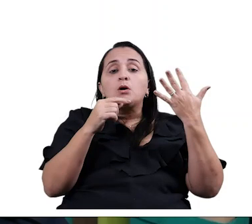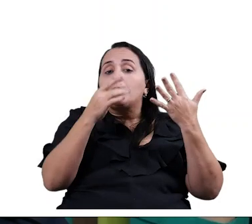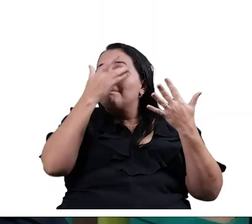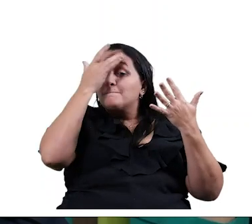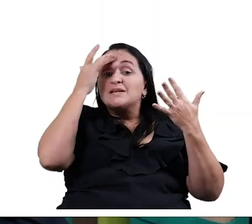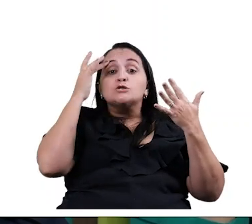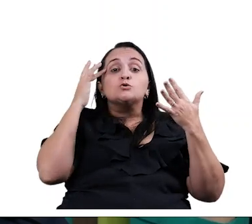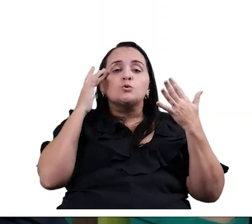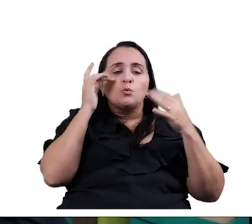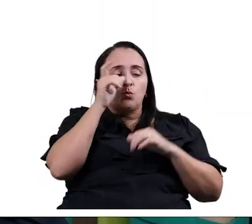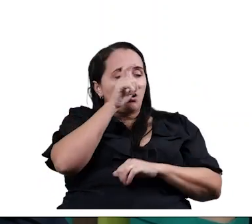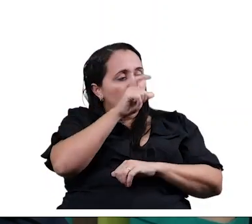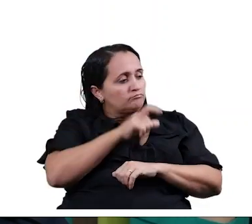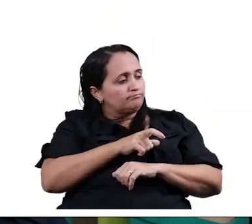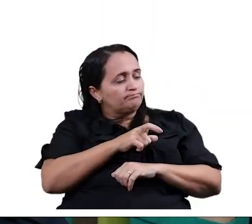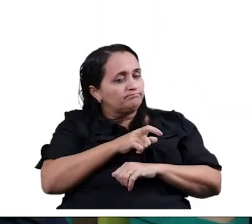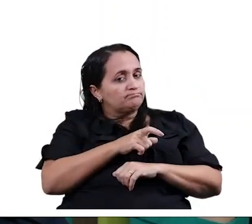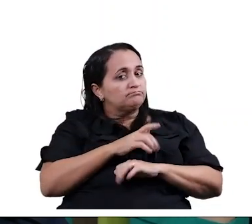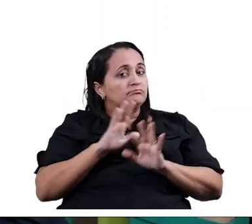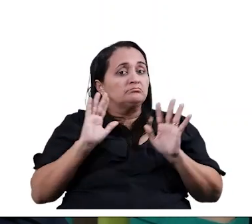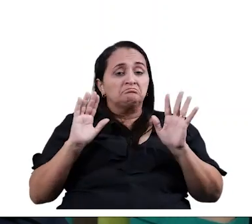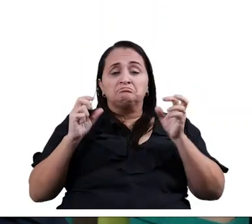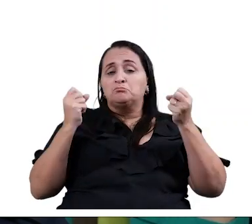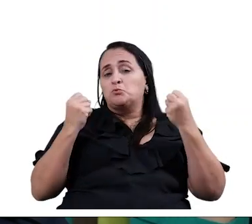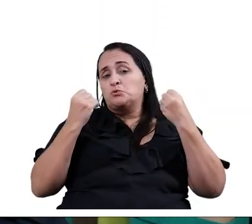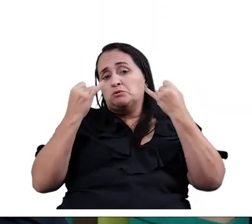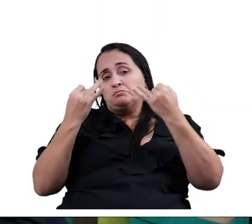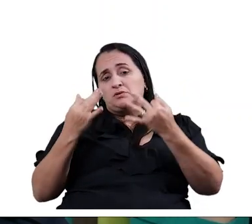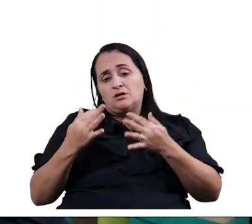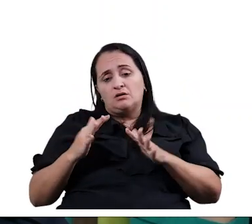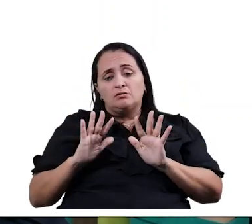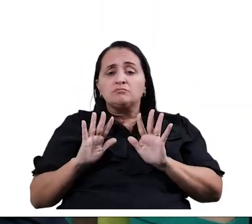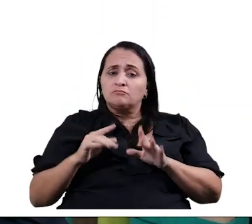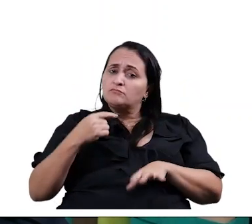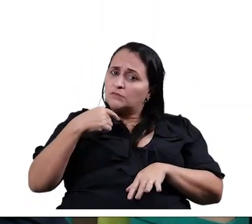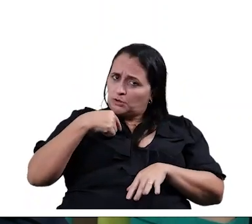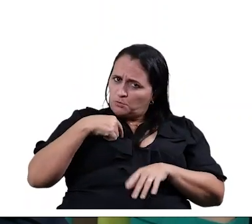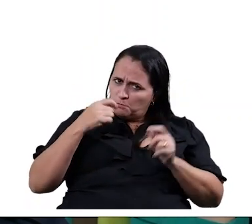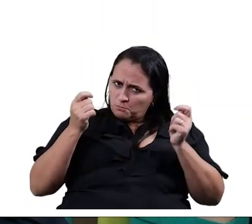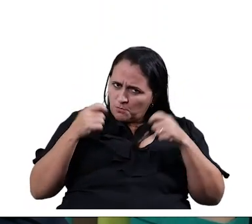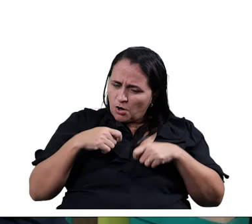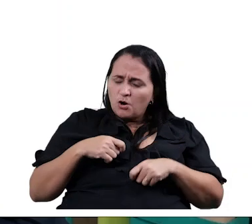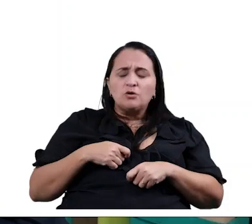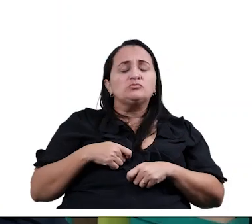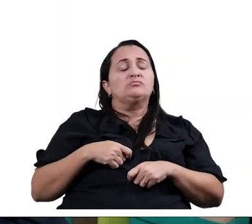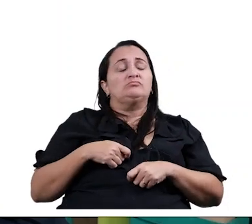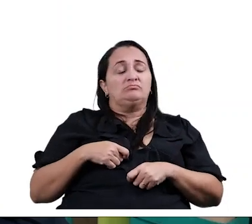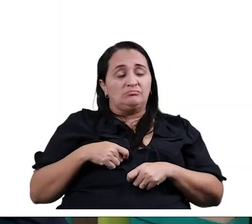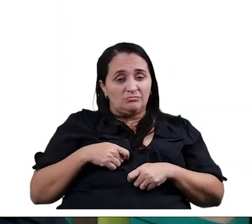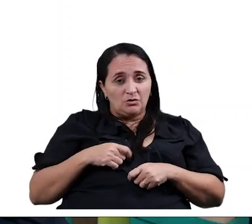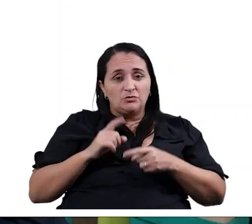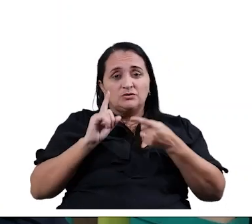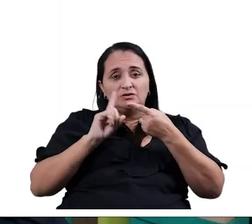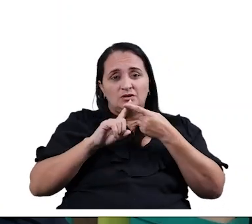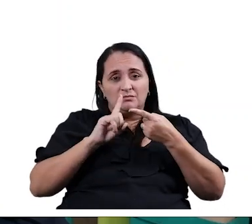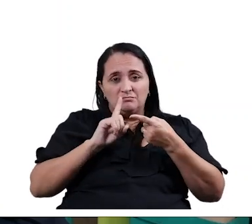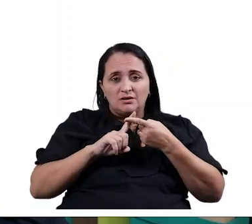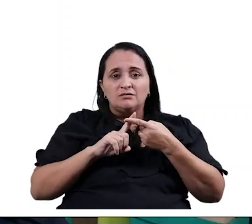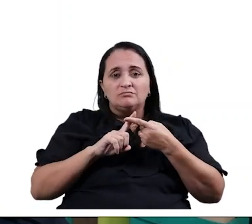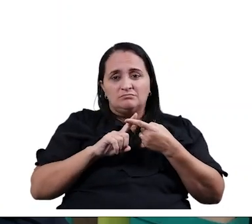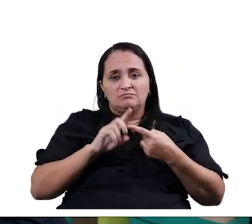para a sociedade. Sim, posso fazer minha biografia, sim, eu também posso escrever minha biografia